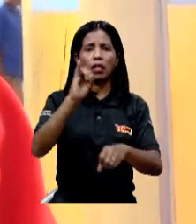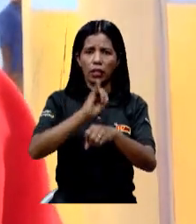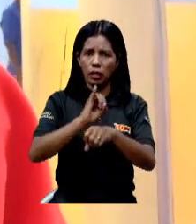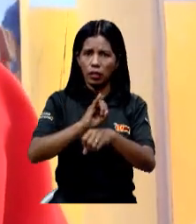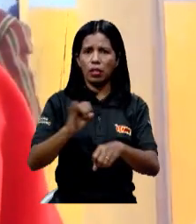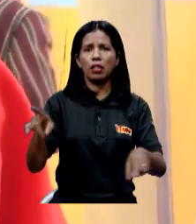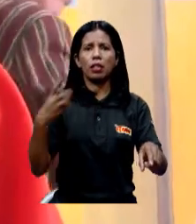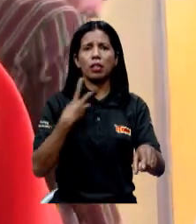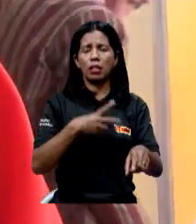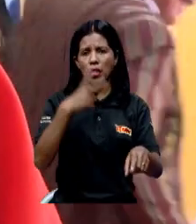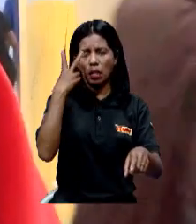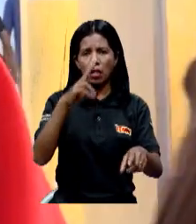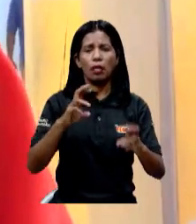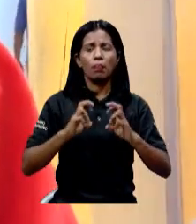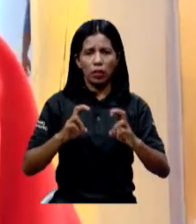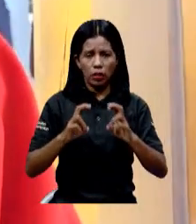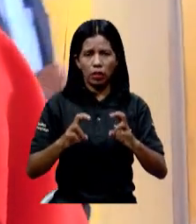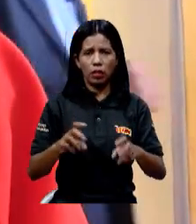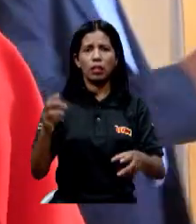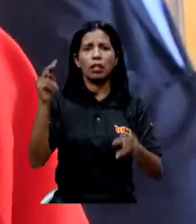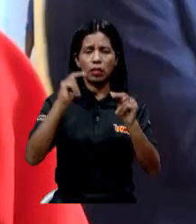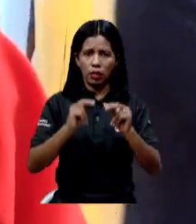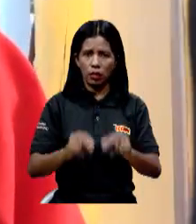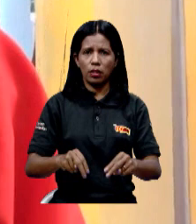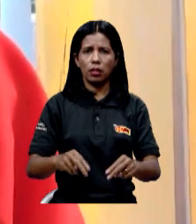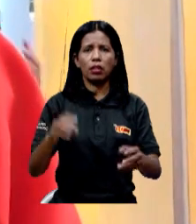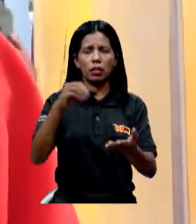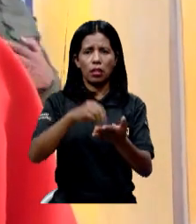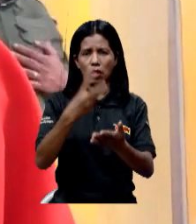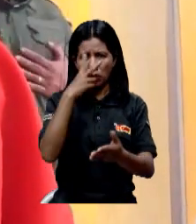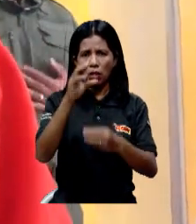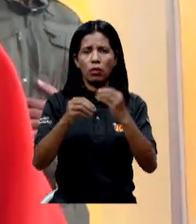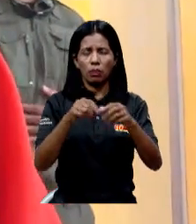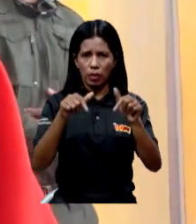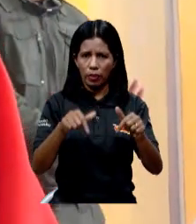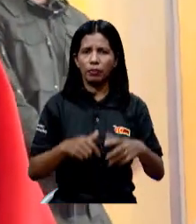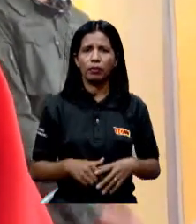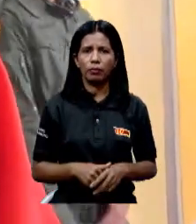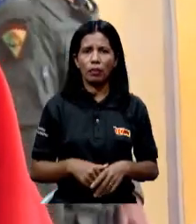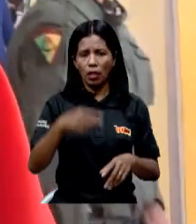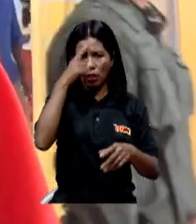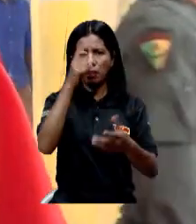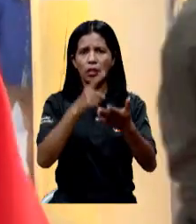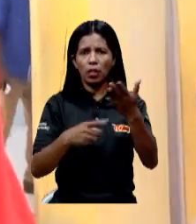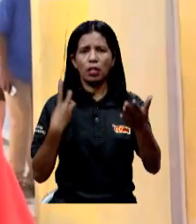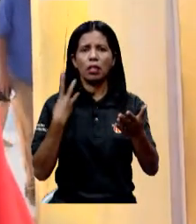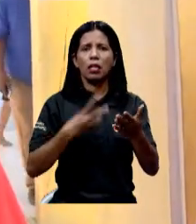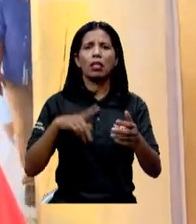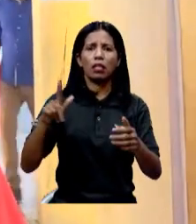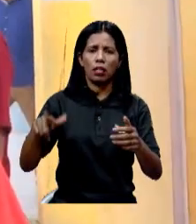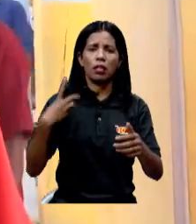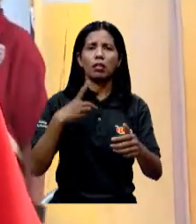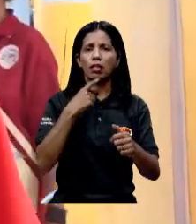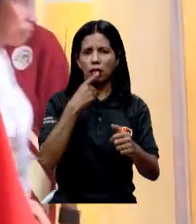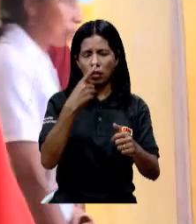hanesan urgencia ida e necessidade e urgência ainda tem que tratar tu harei quando vai dar né tamba sa e dar nem o conselho garante o botão de